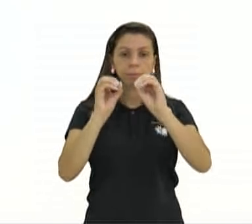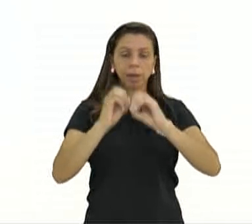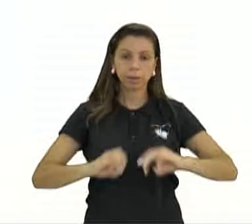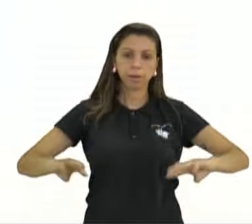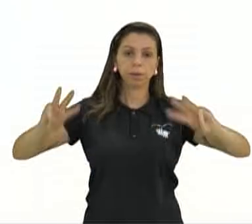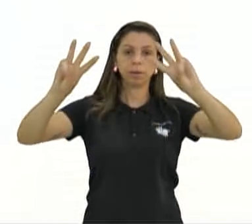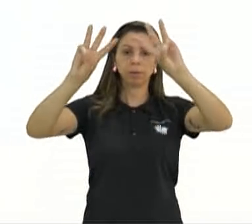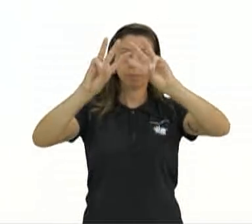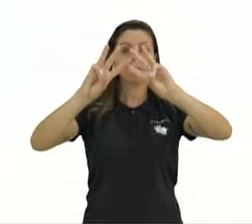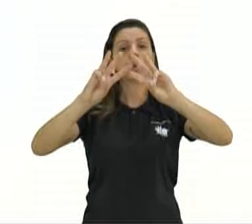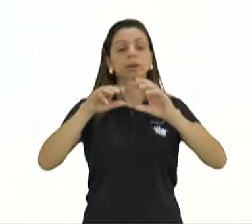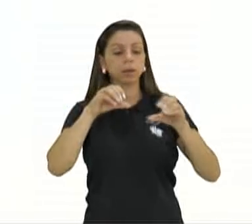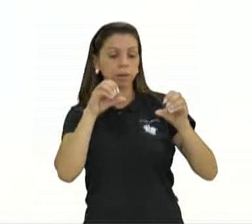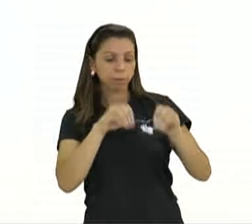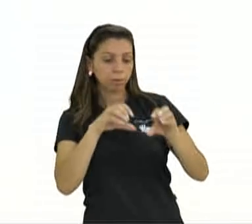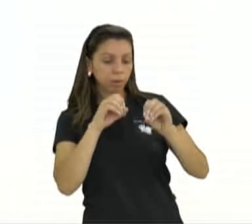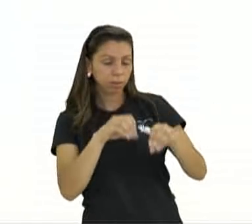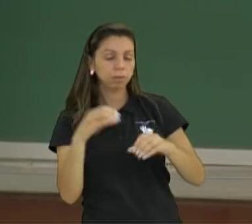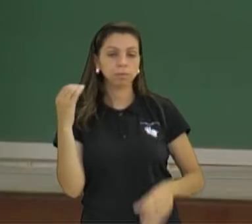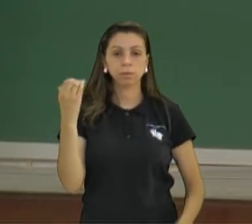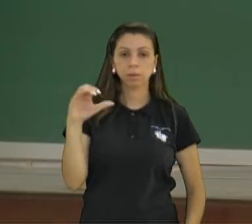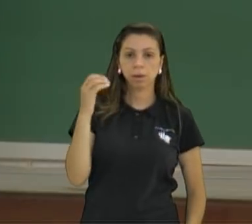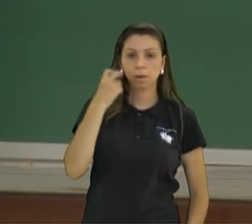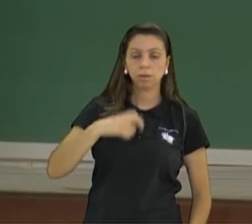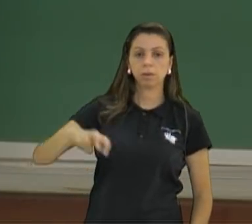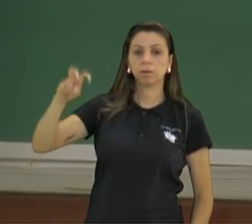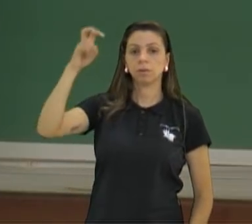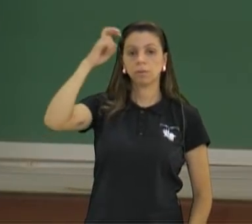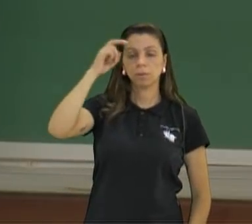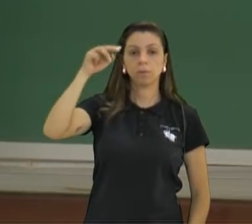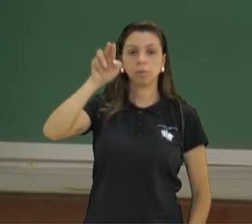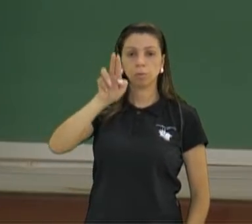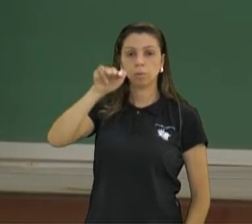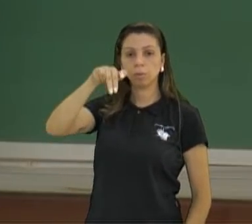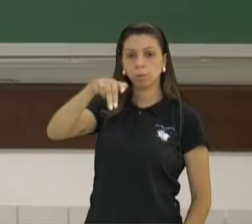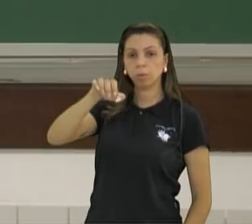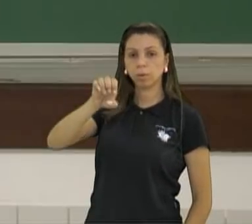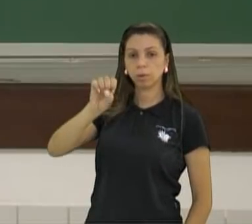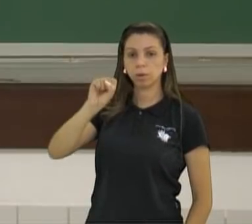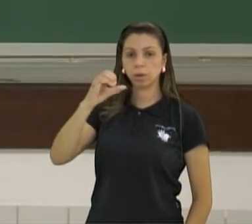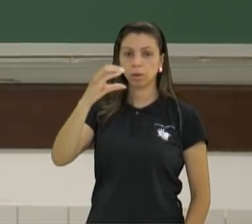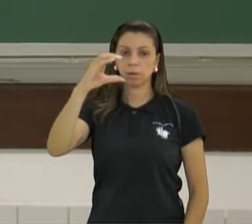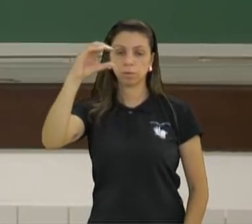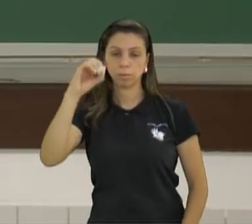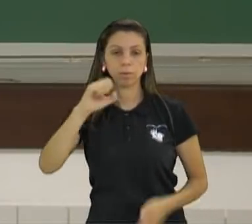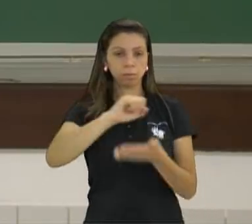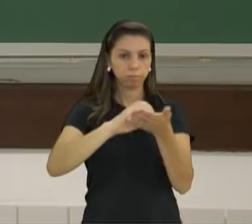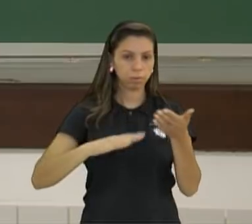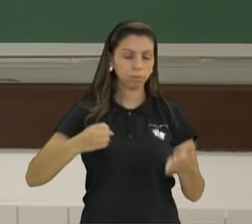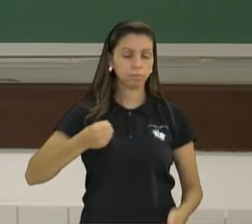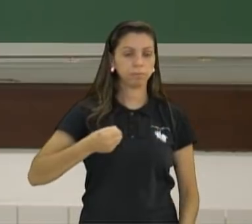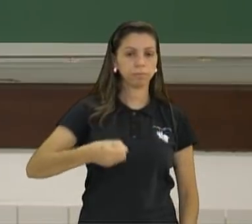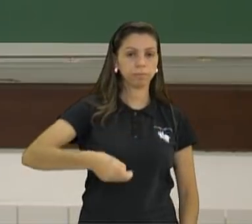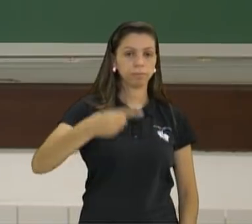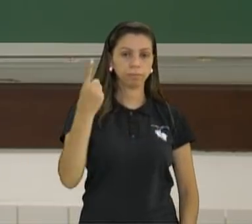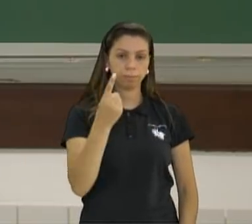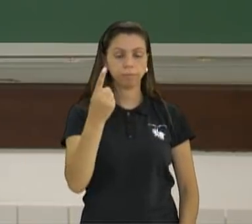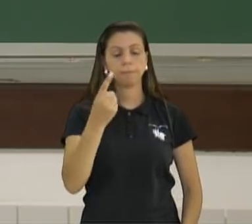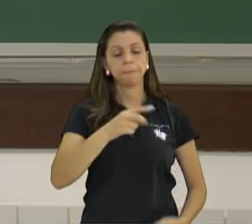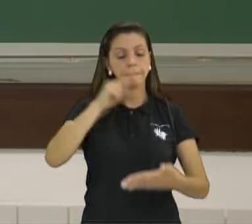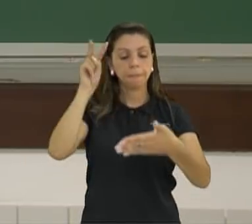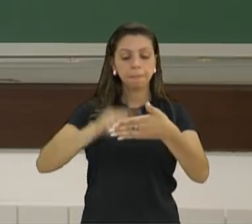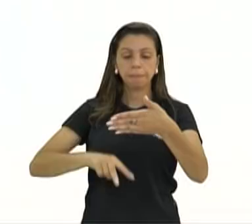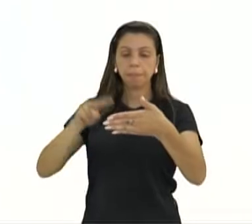Educação, a Ciência e a Cultura, a Unesco. Atividade 1 para você. Leia mais um trecho da